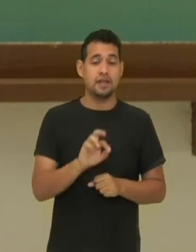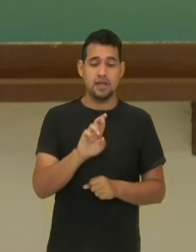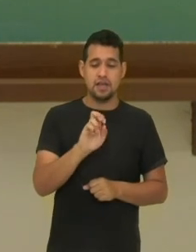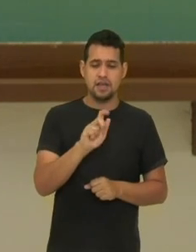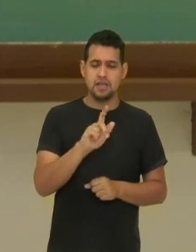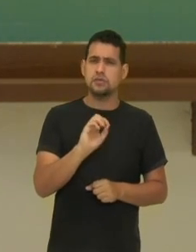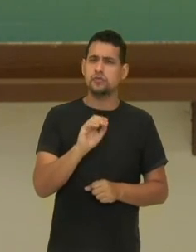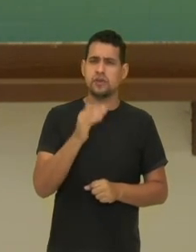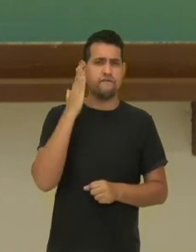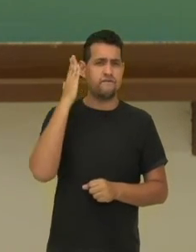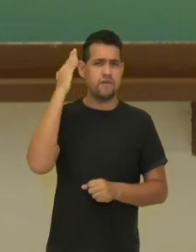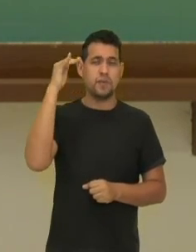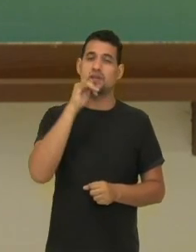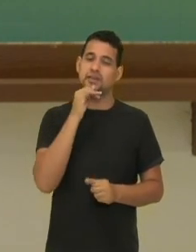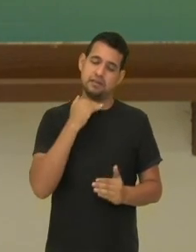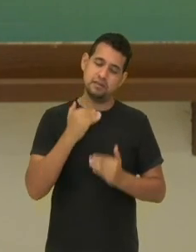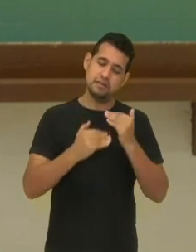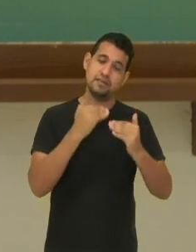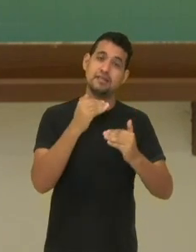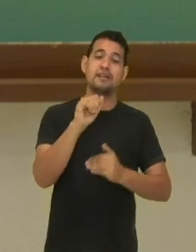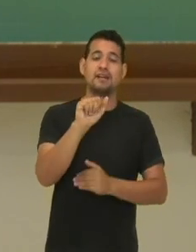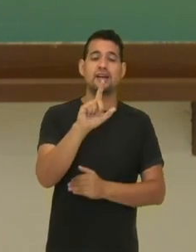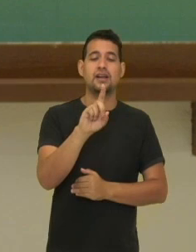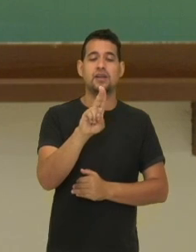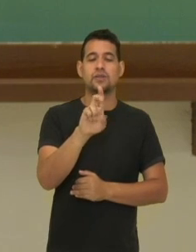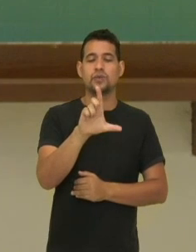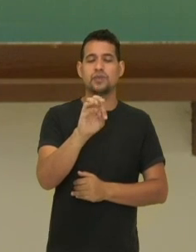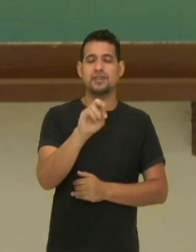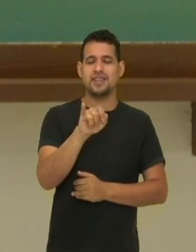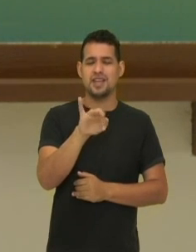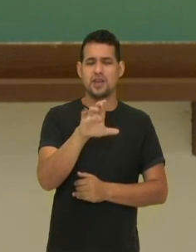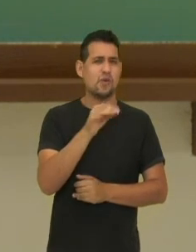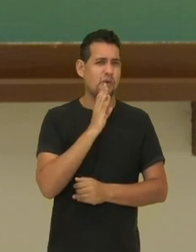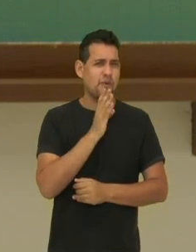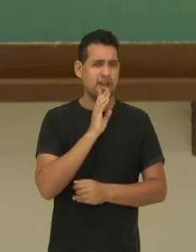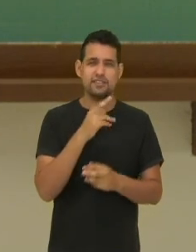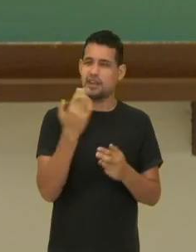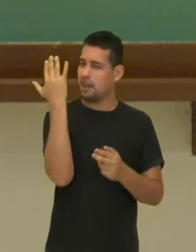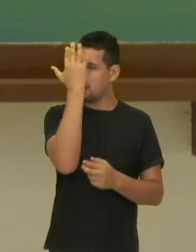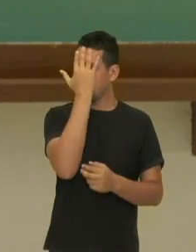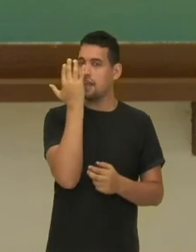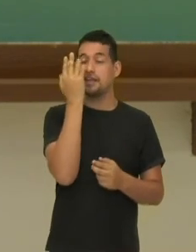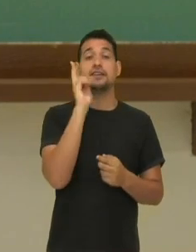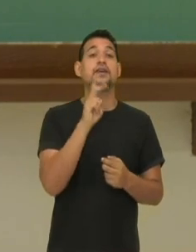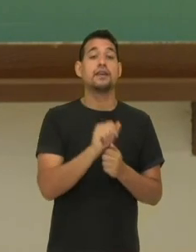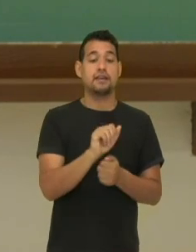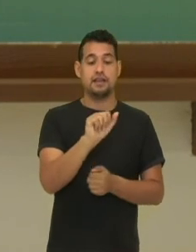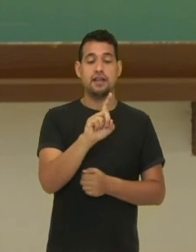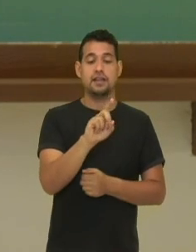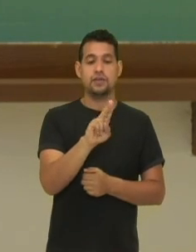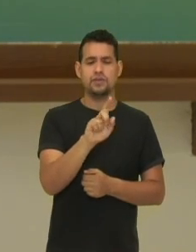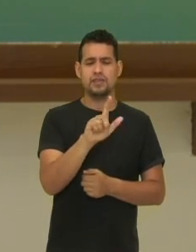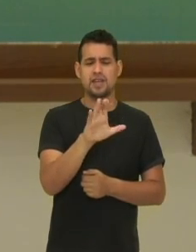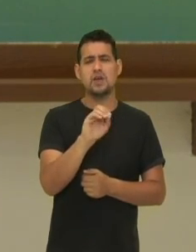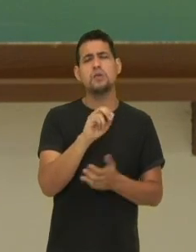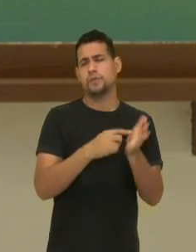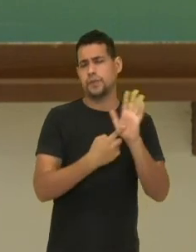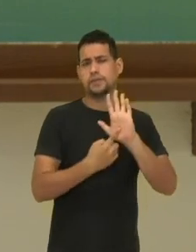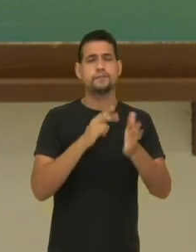ficou conhecido como a fase do adultério, para você que já deve ter lido muitos romances em que o adultério é